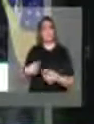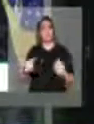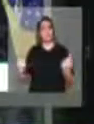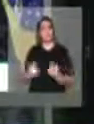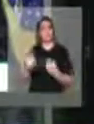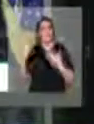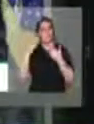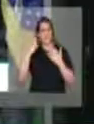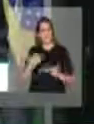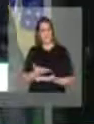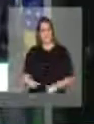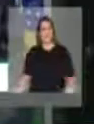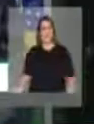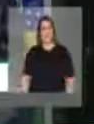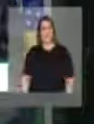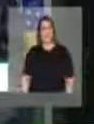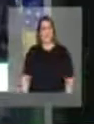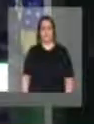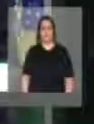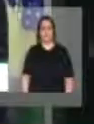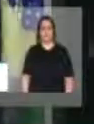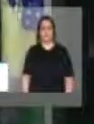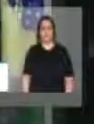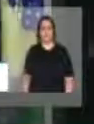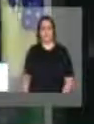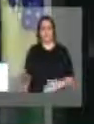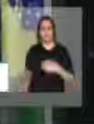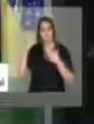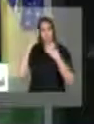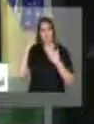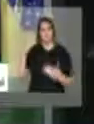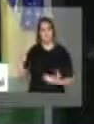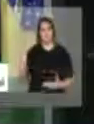e agradeço a todos os presentes. Muito